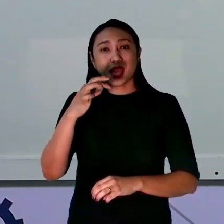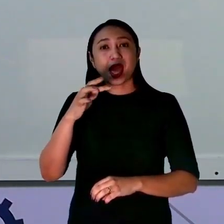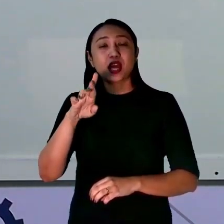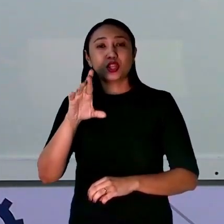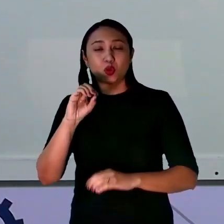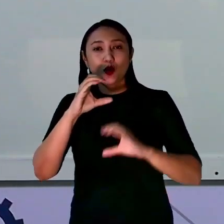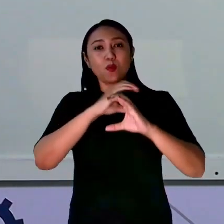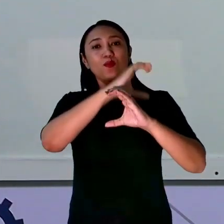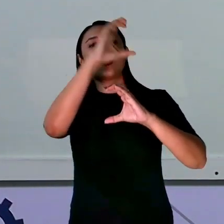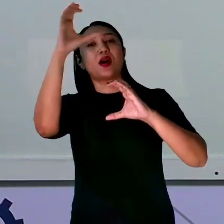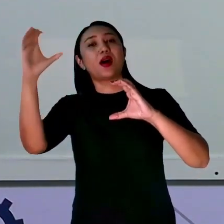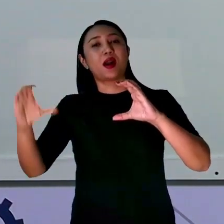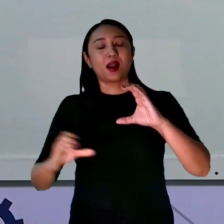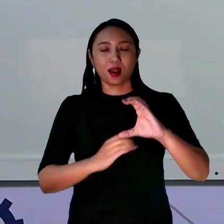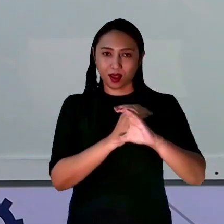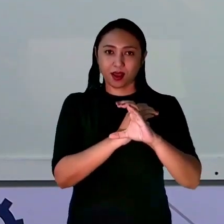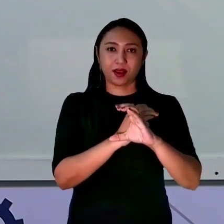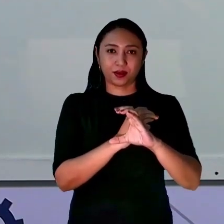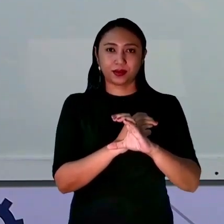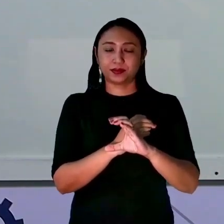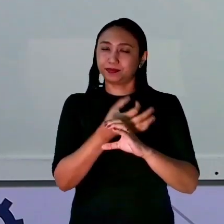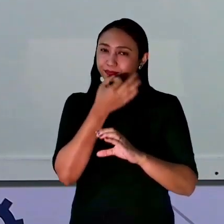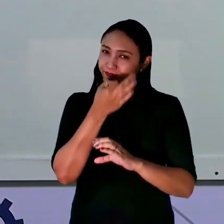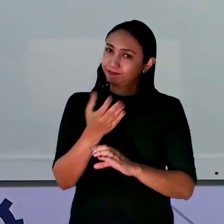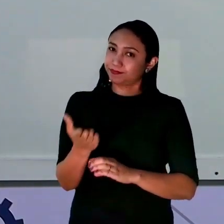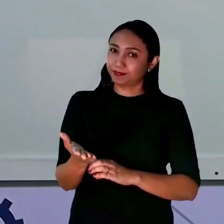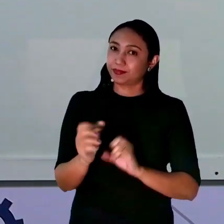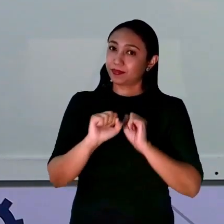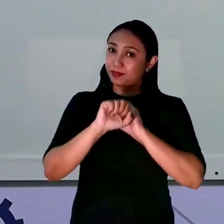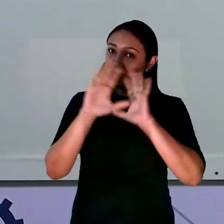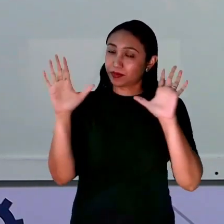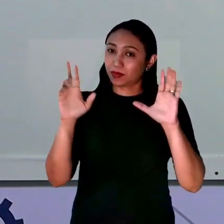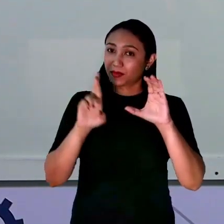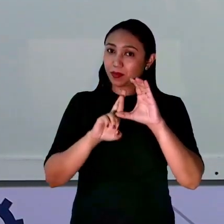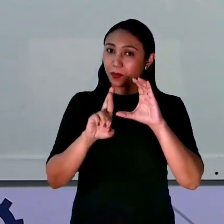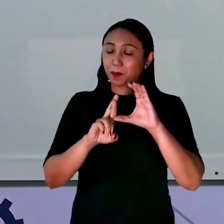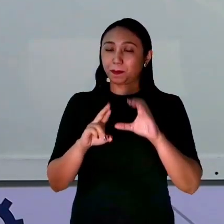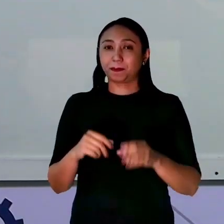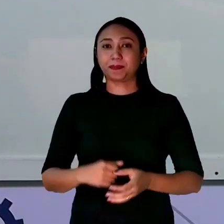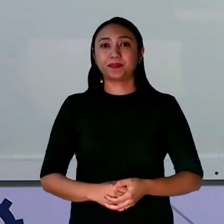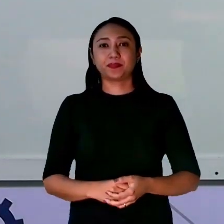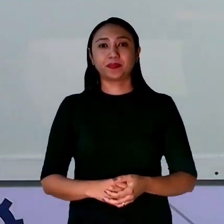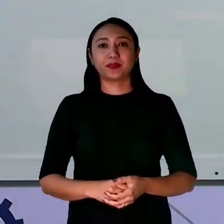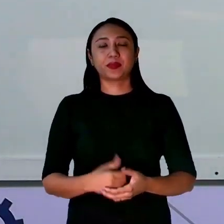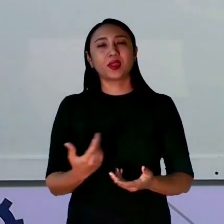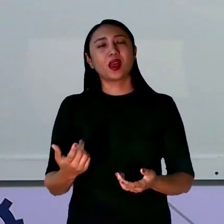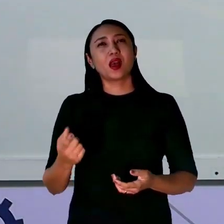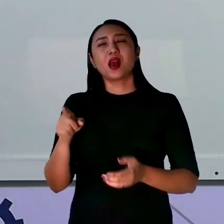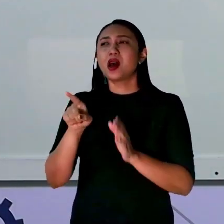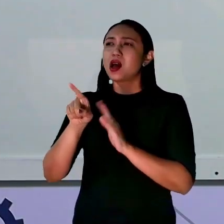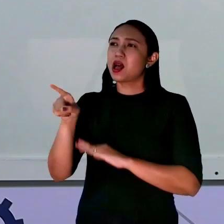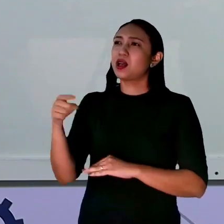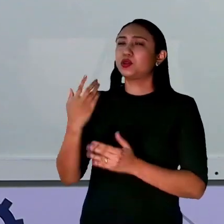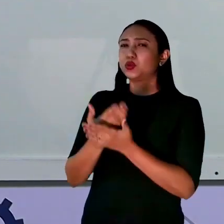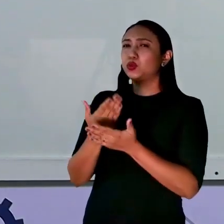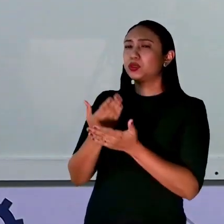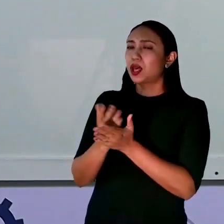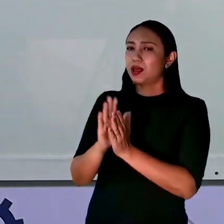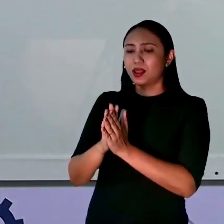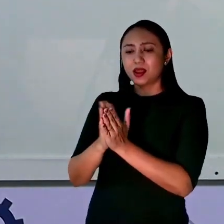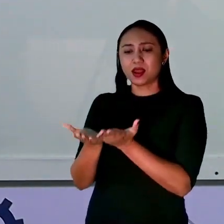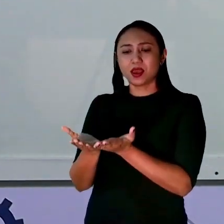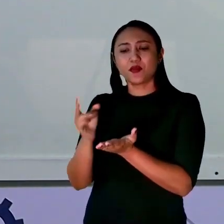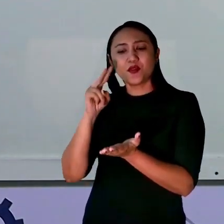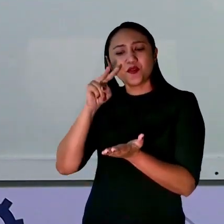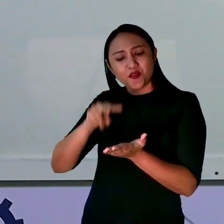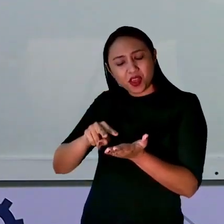Tá bom? Então, aqui fica a dica para vocês sobre o raio. Professor, eu fui estudar em um livro e